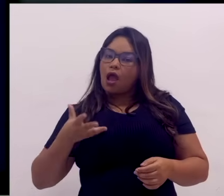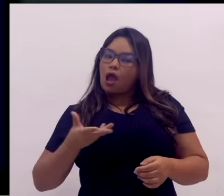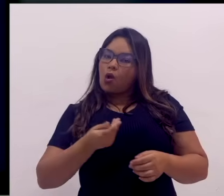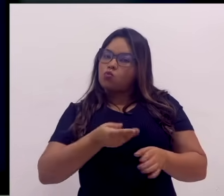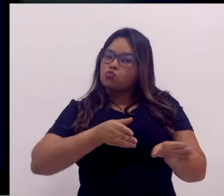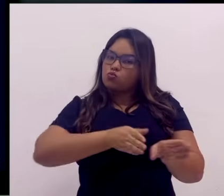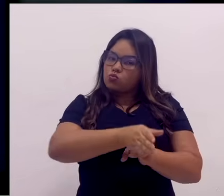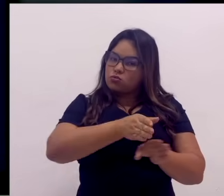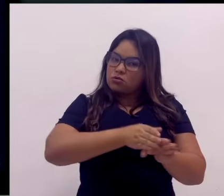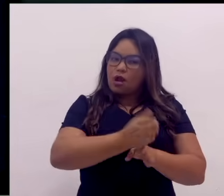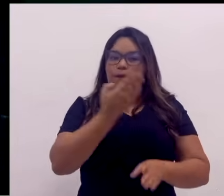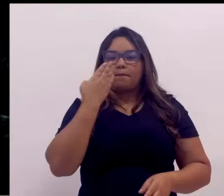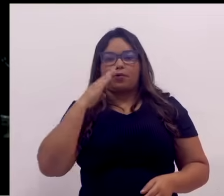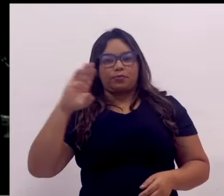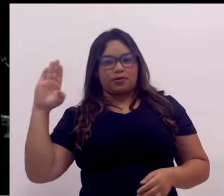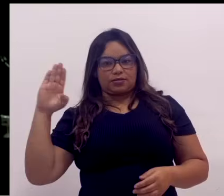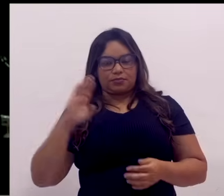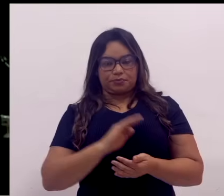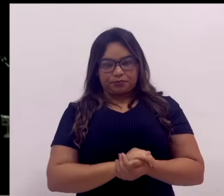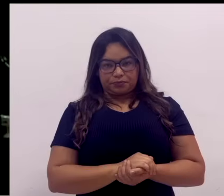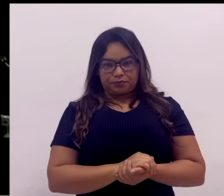repreensão, um conselho e uma promessa.